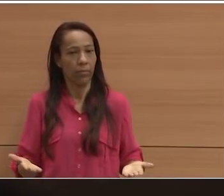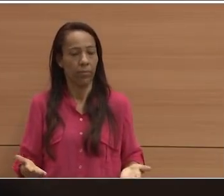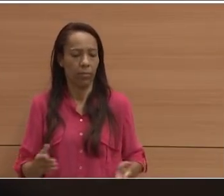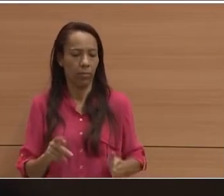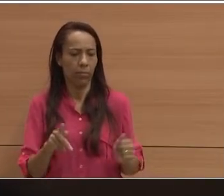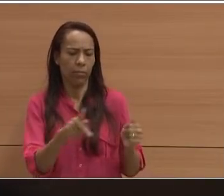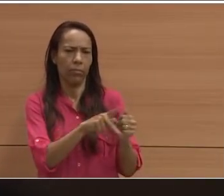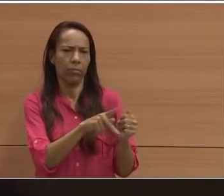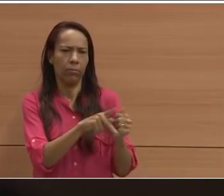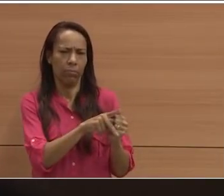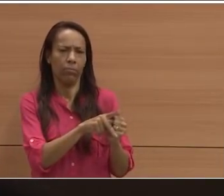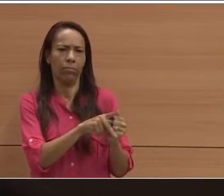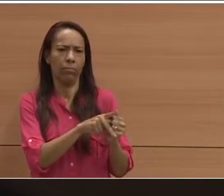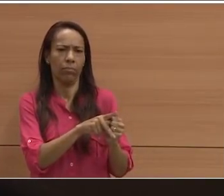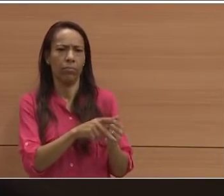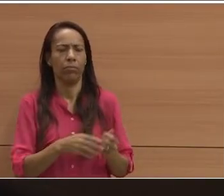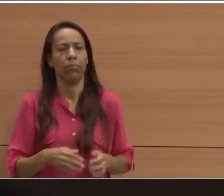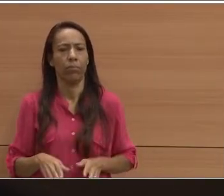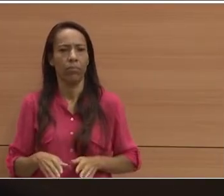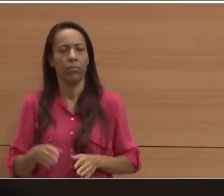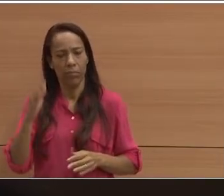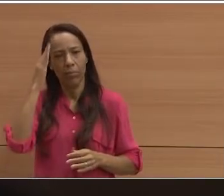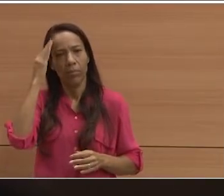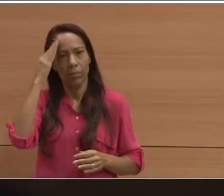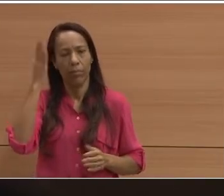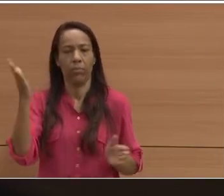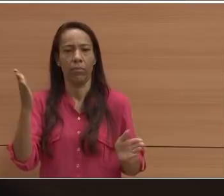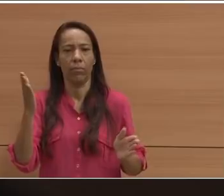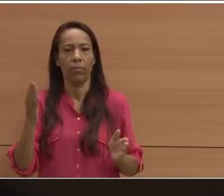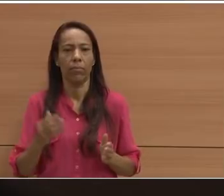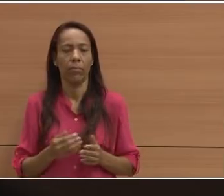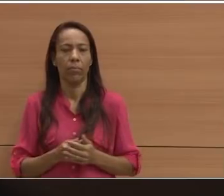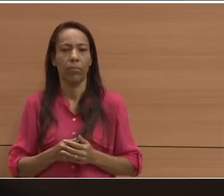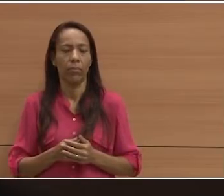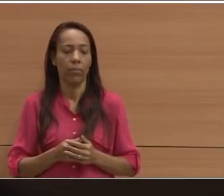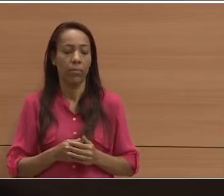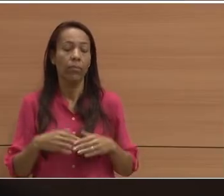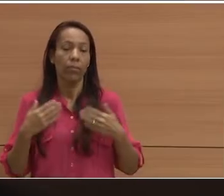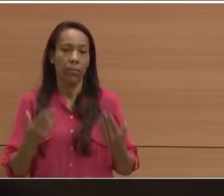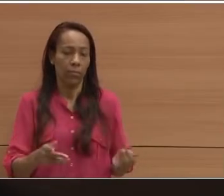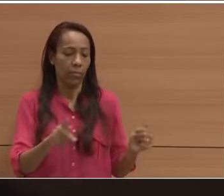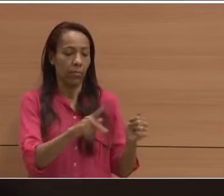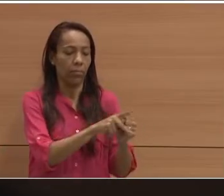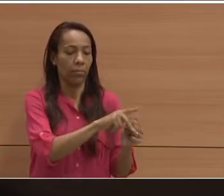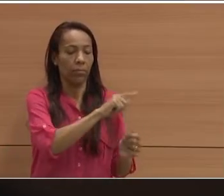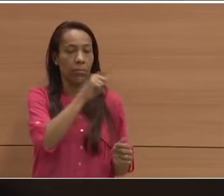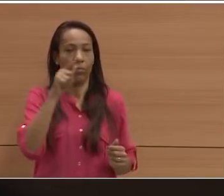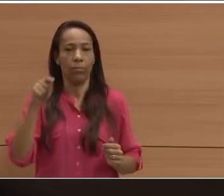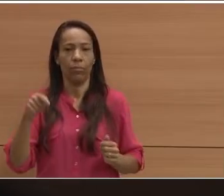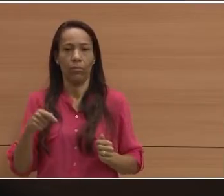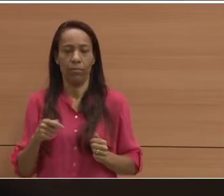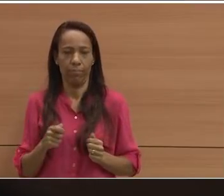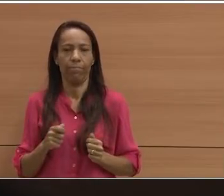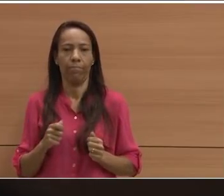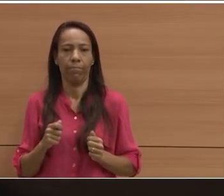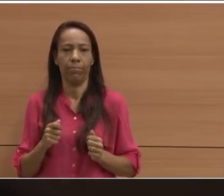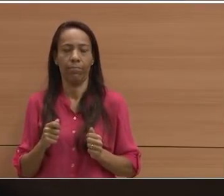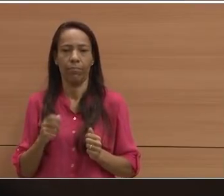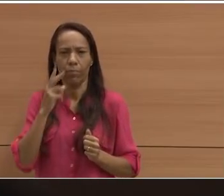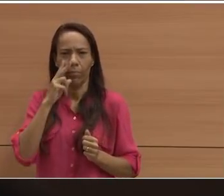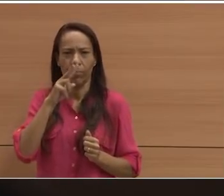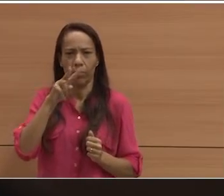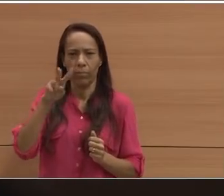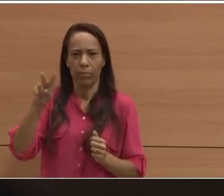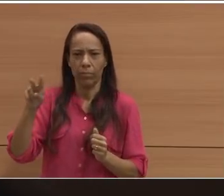fim, ele queria saber, e João, né? Então Pedro, voltando, se viu que também o seguia,